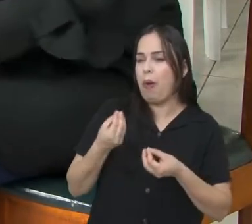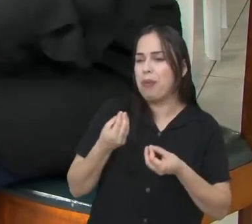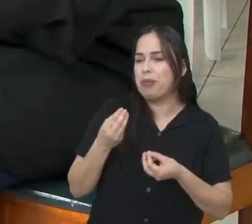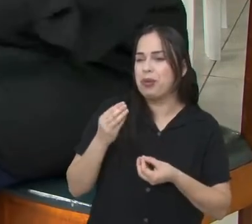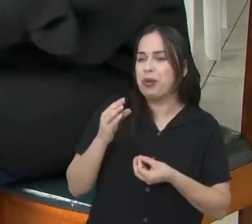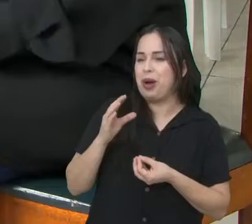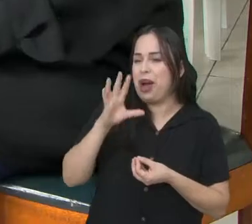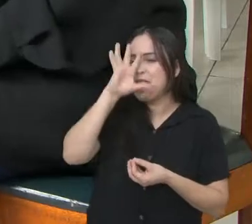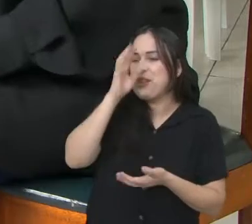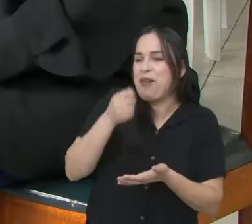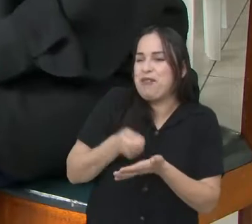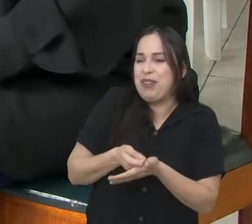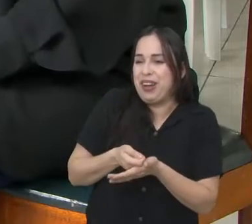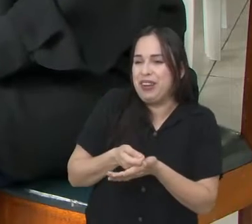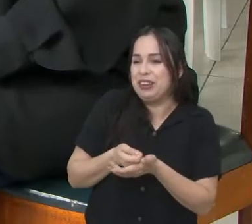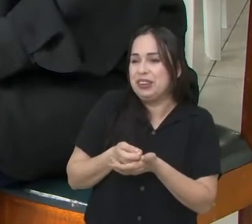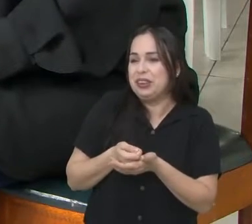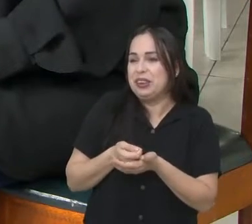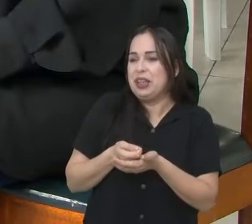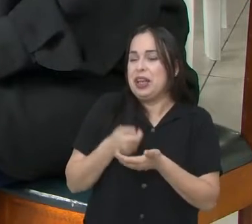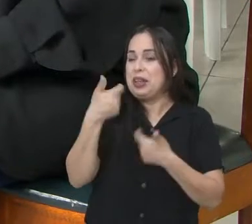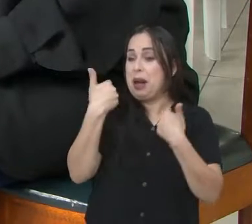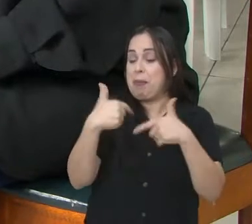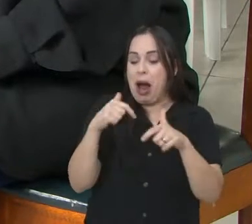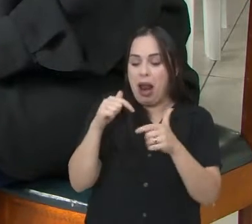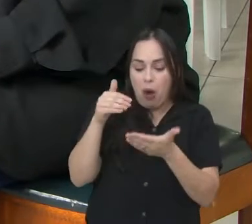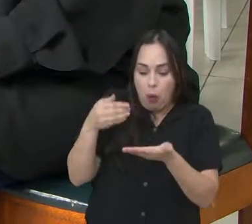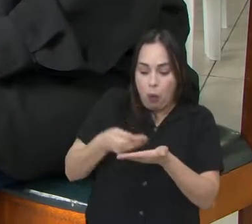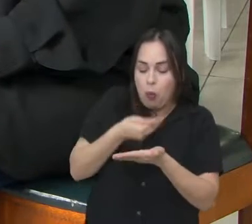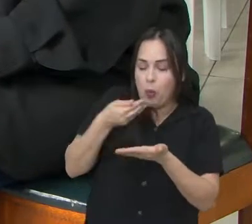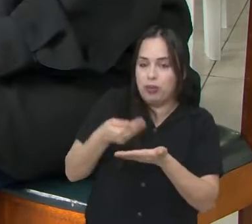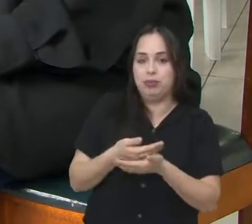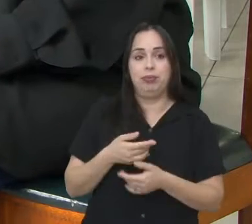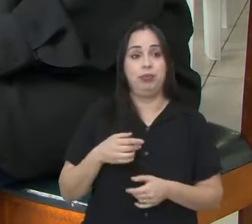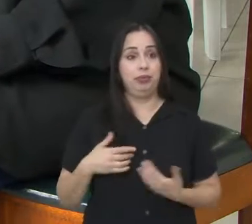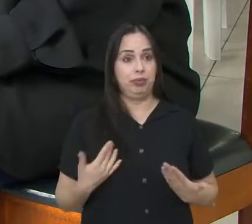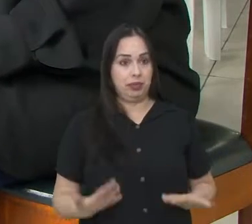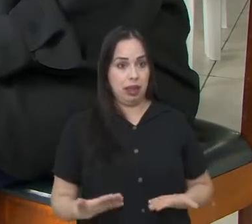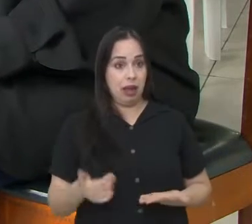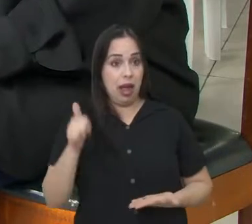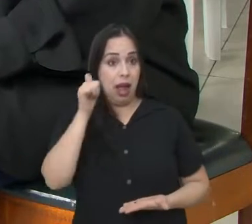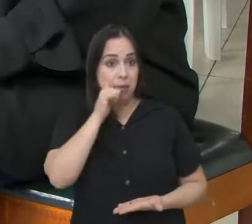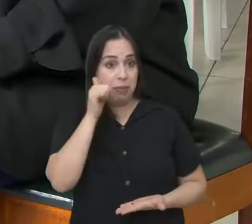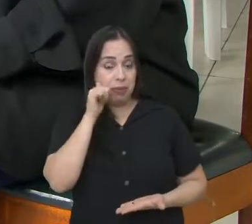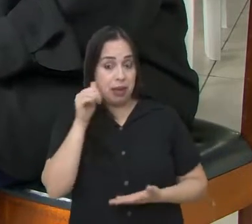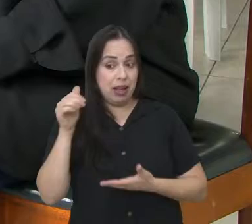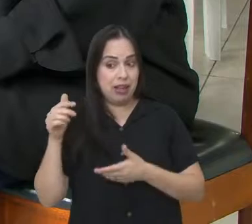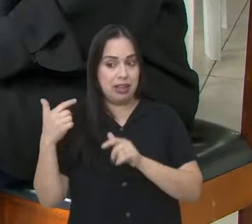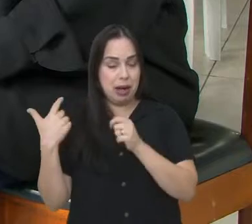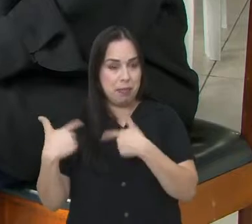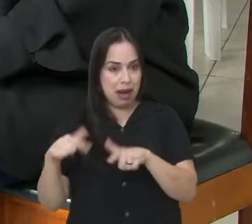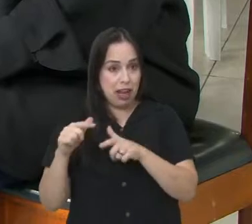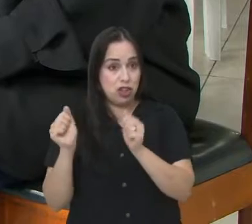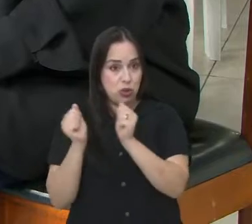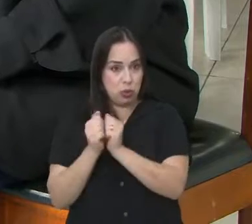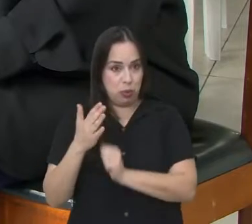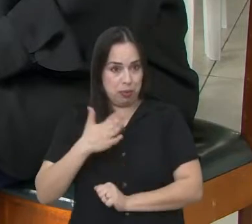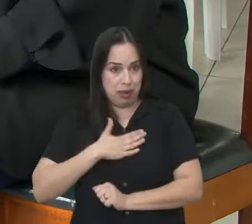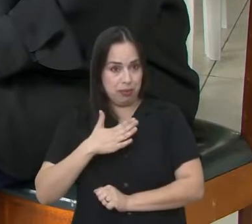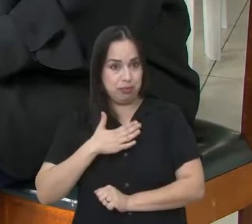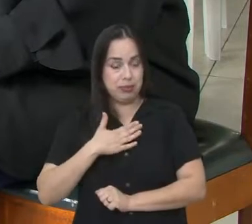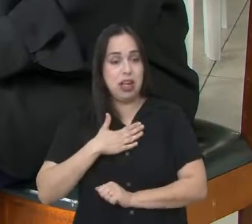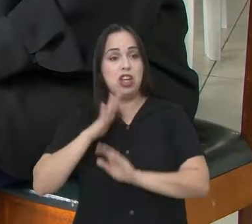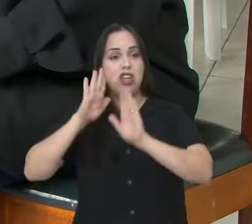com o Caldinho São Dimas? Então, aí nessa vinda dela para cá, para trabalhar comigo, tinha um filho dela que trabalhava